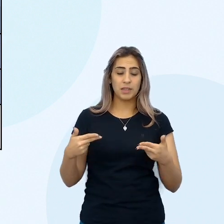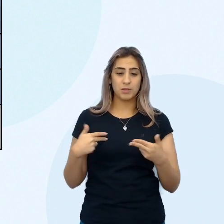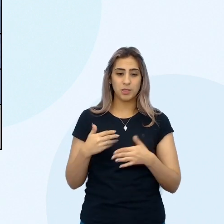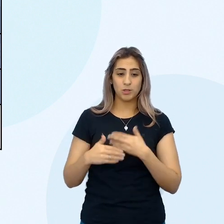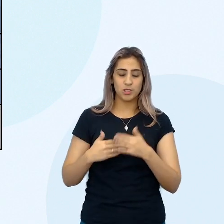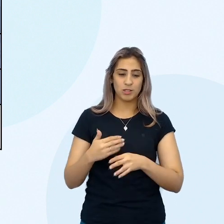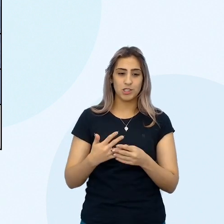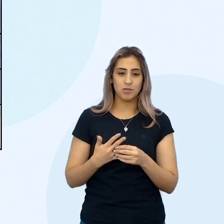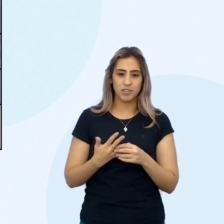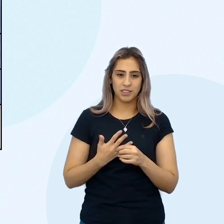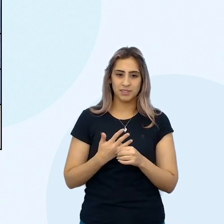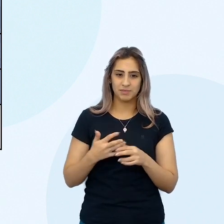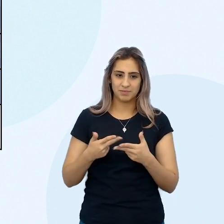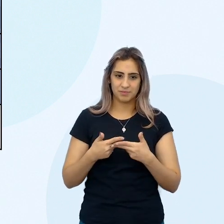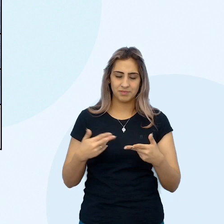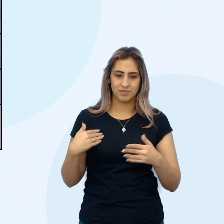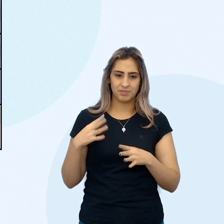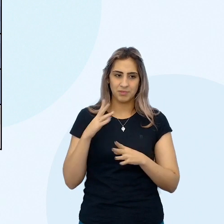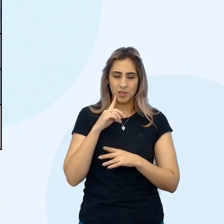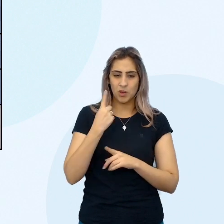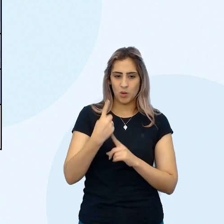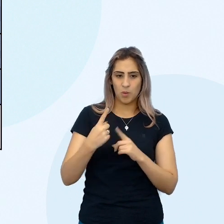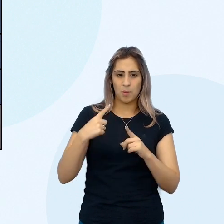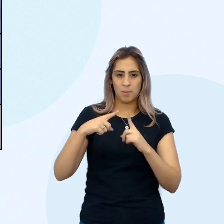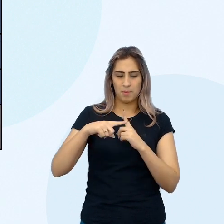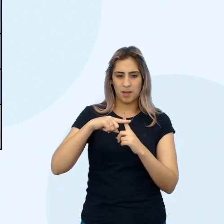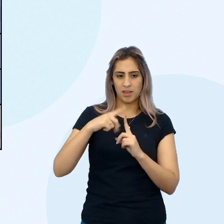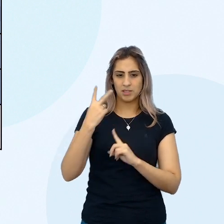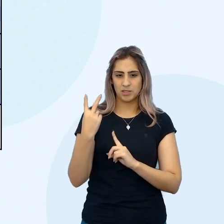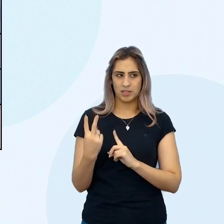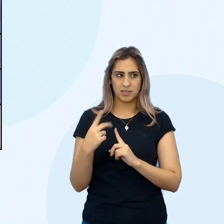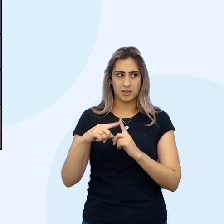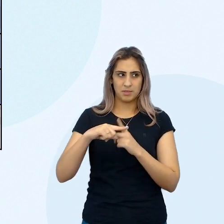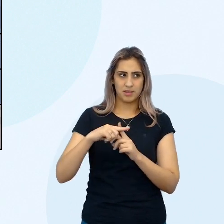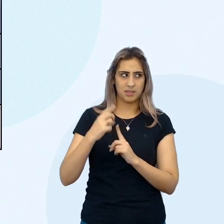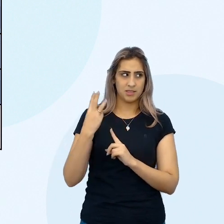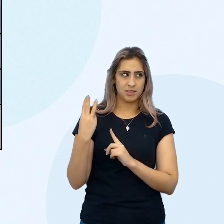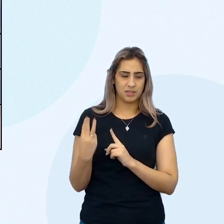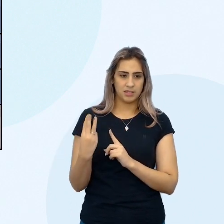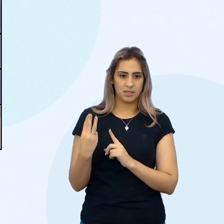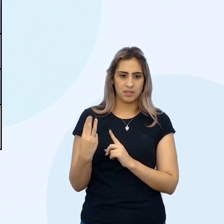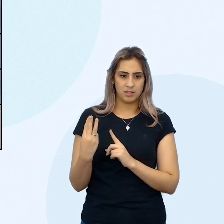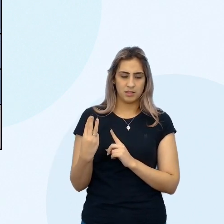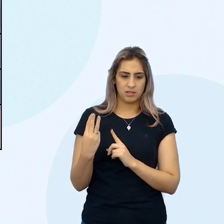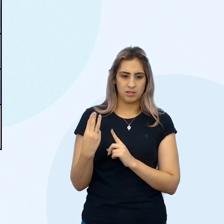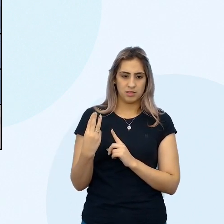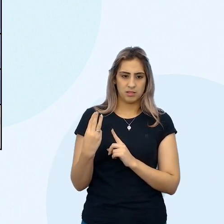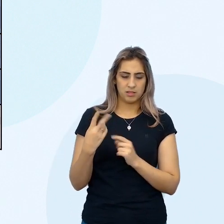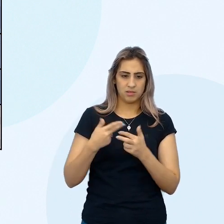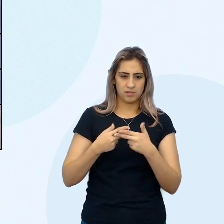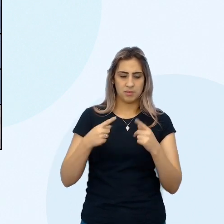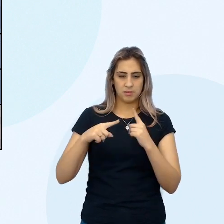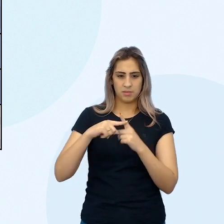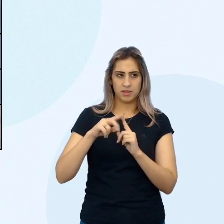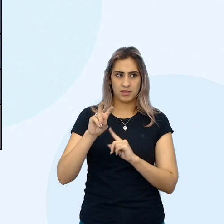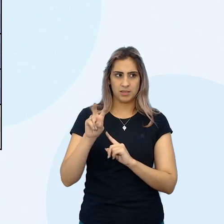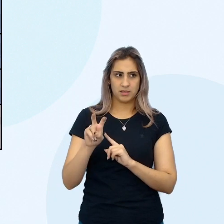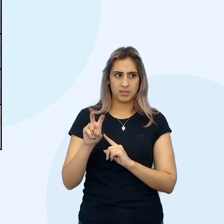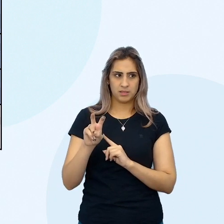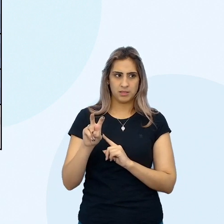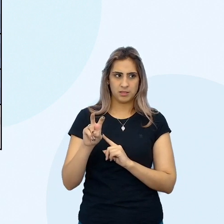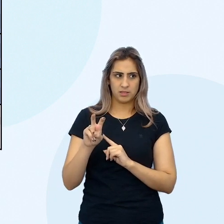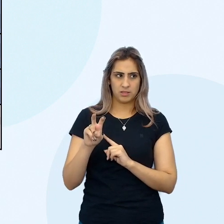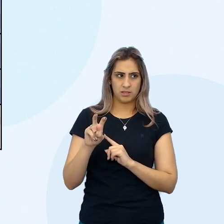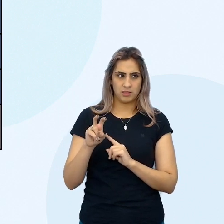Então coloca aí na calculadora. 1, mais 2, mais 3, mais 4 e mais 5. Aqui